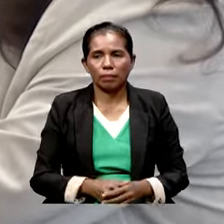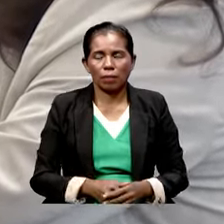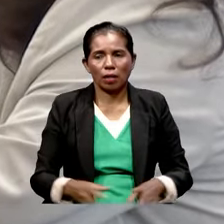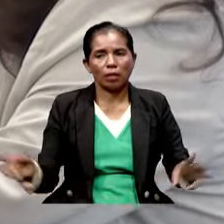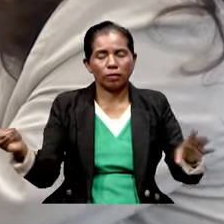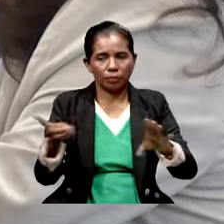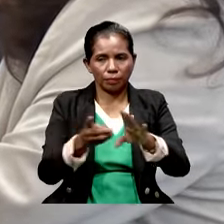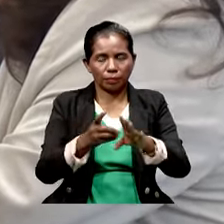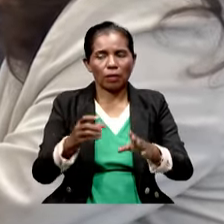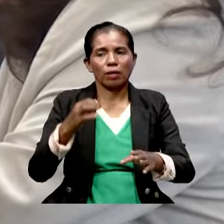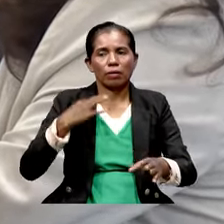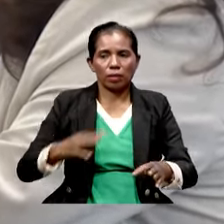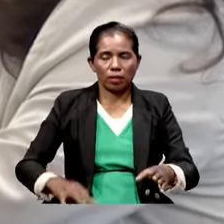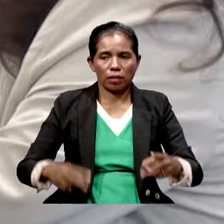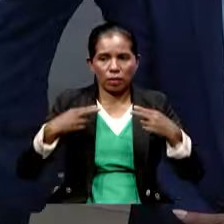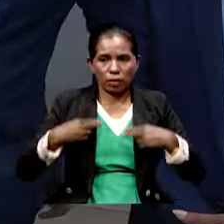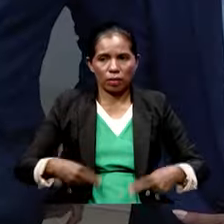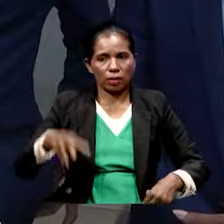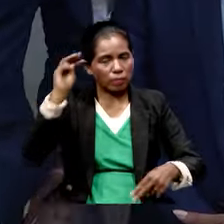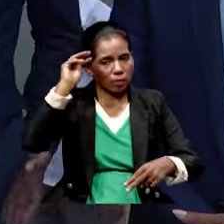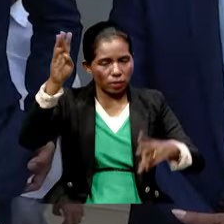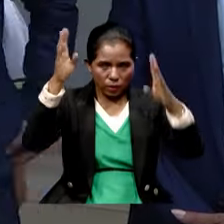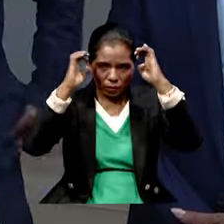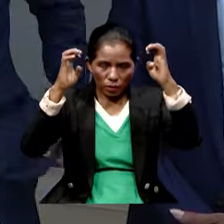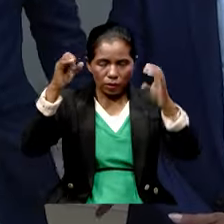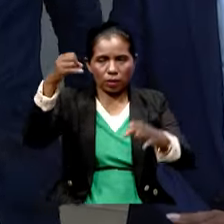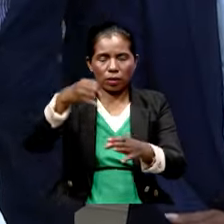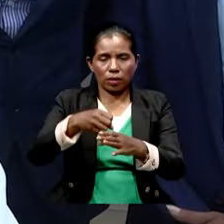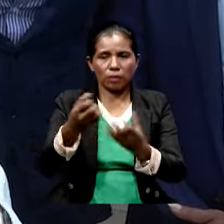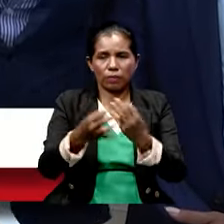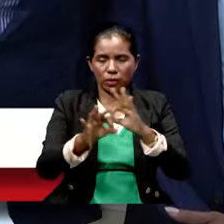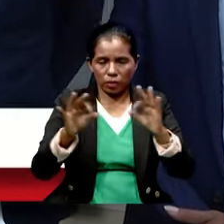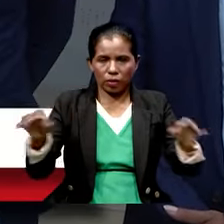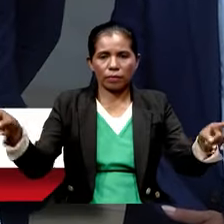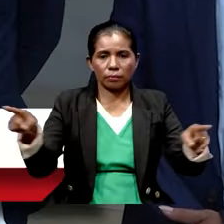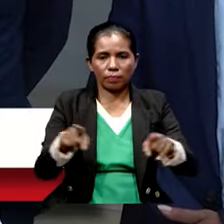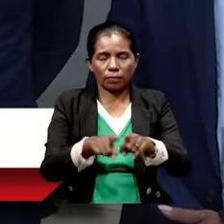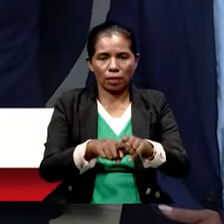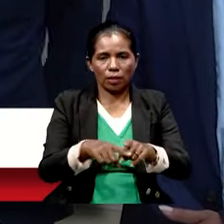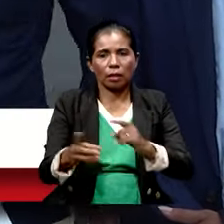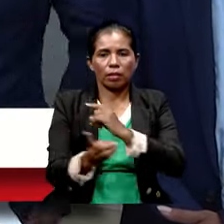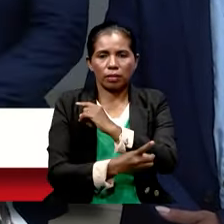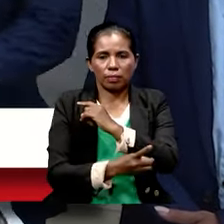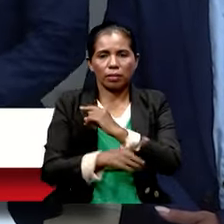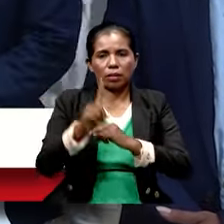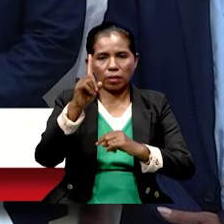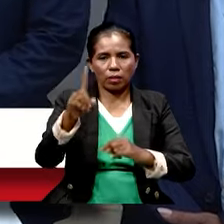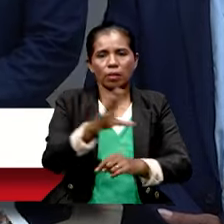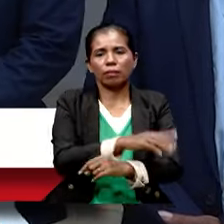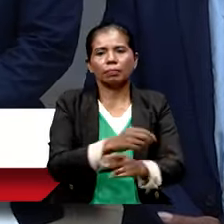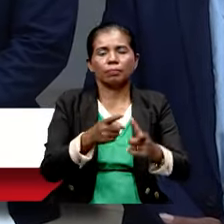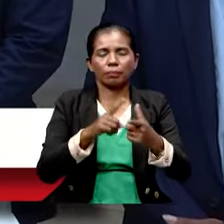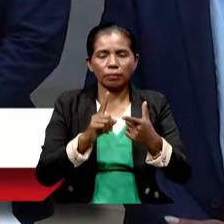documento fraternidade humana nebe mak Ministério da Educação inclui tiona hanesan disciplina ida iha